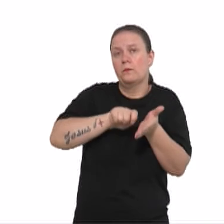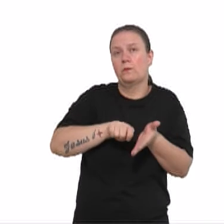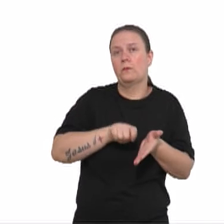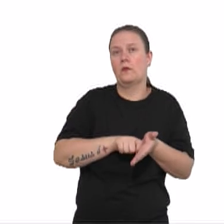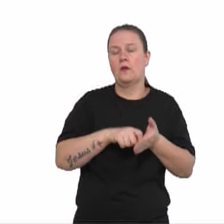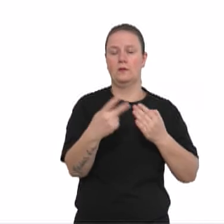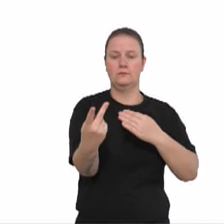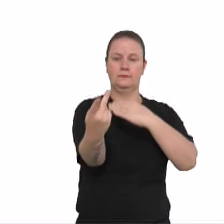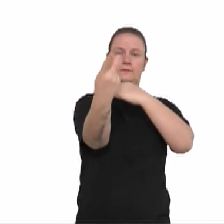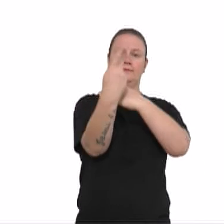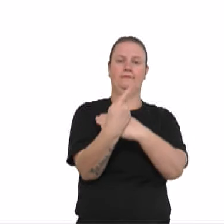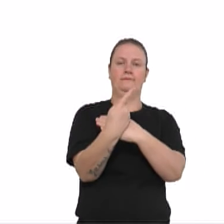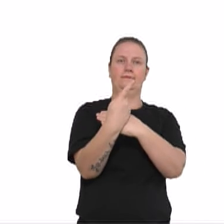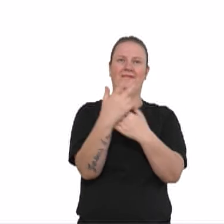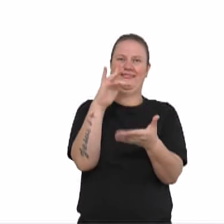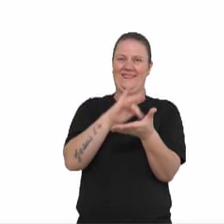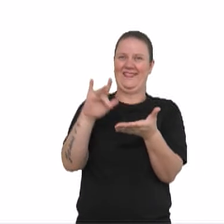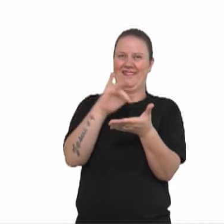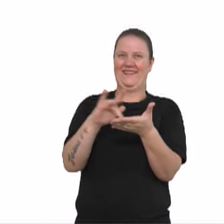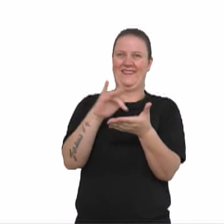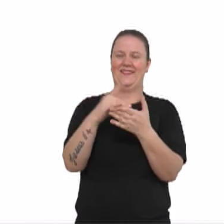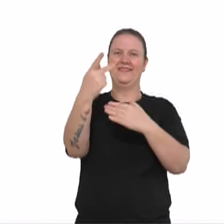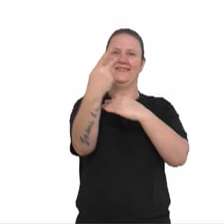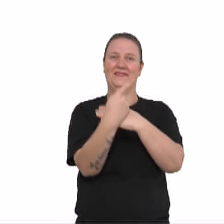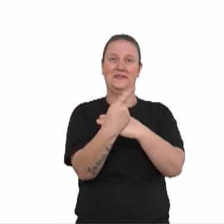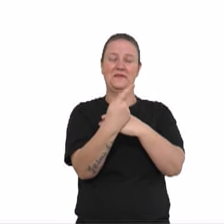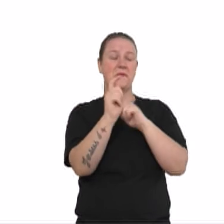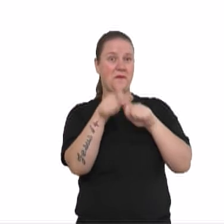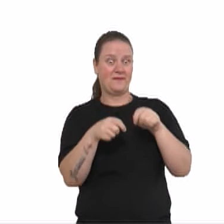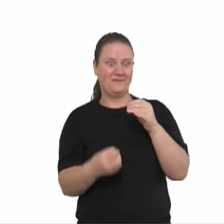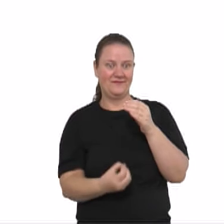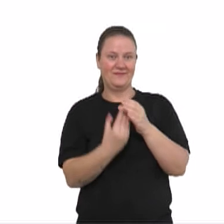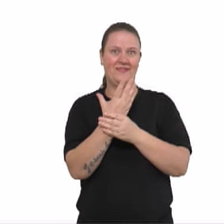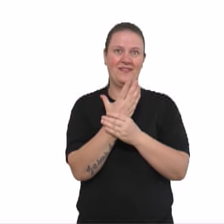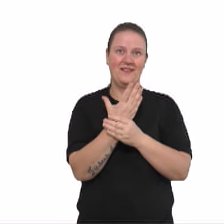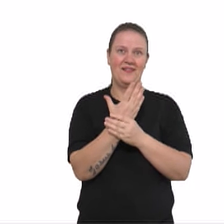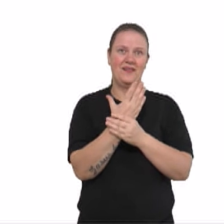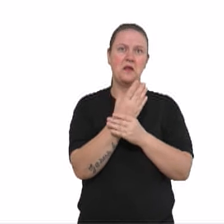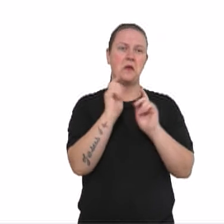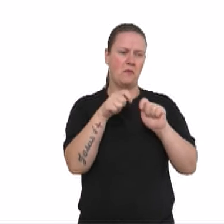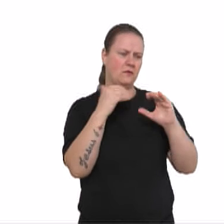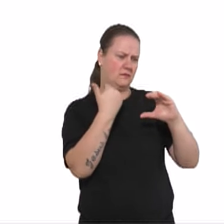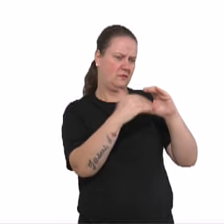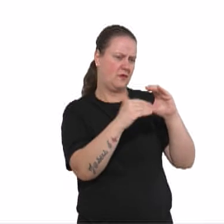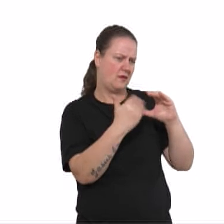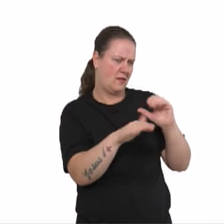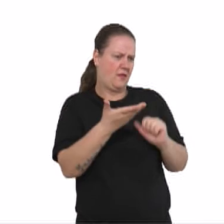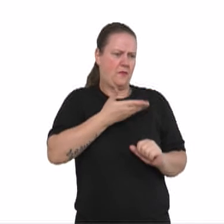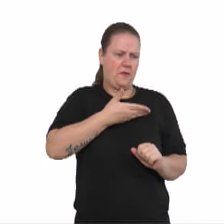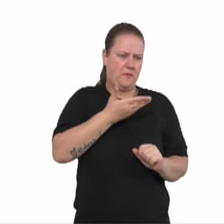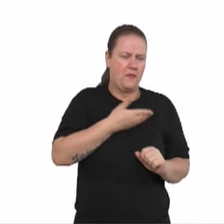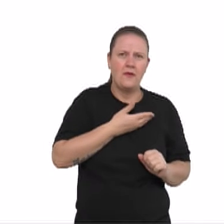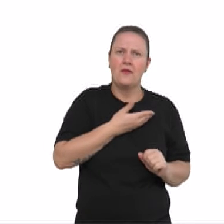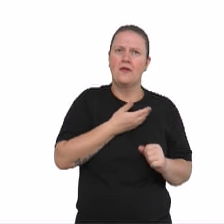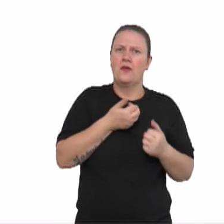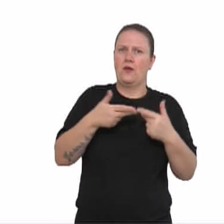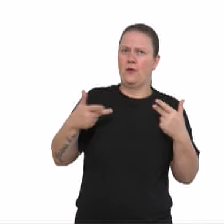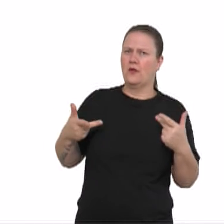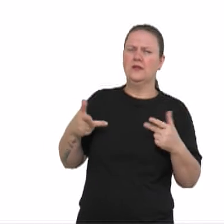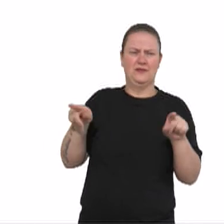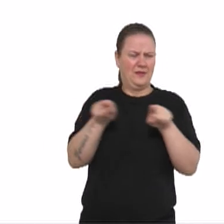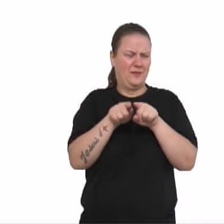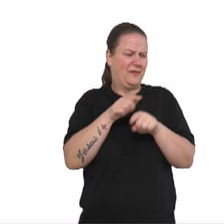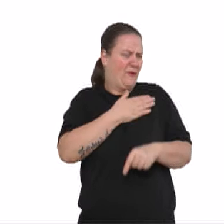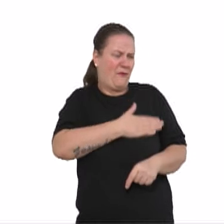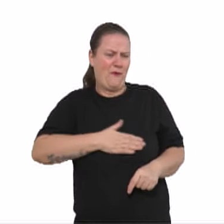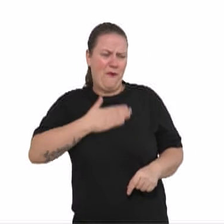teu celular, criando um podcast e vai enviar para alguém. Procure alguém que goste de futebol,